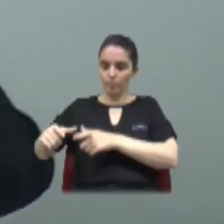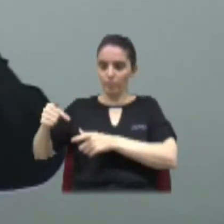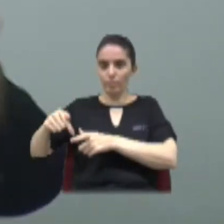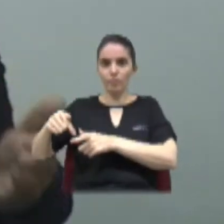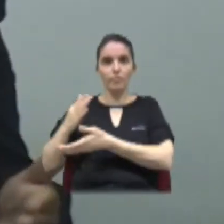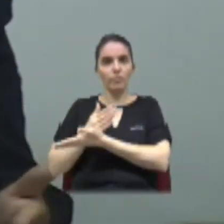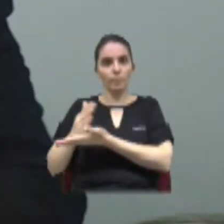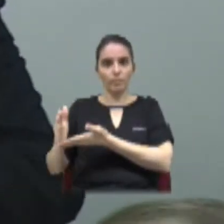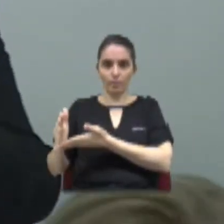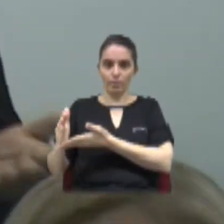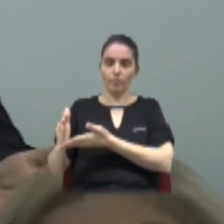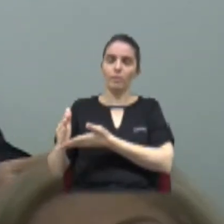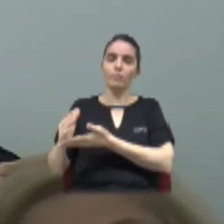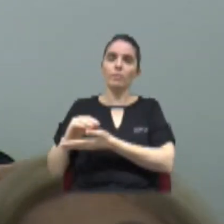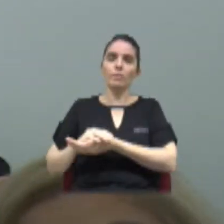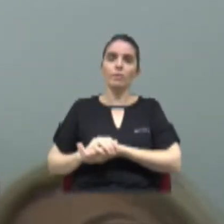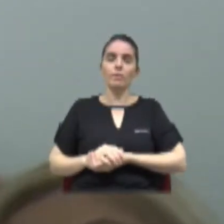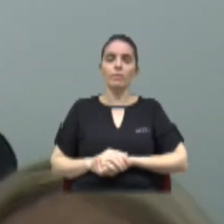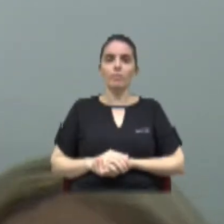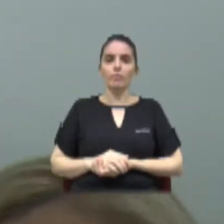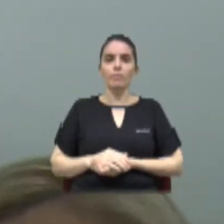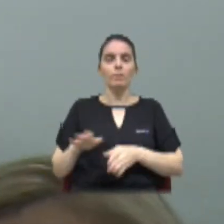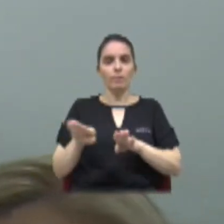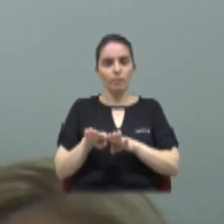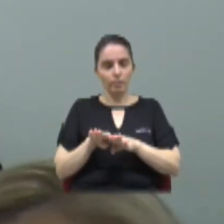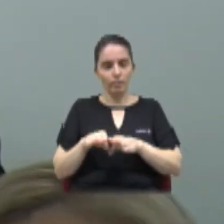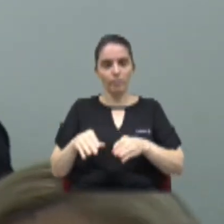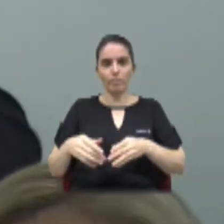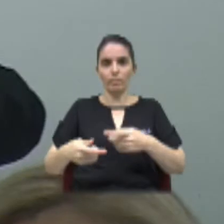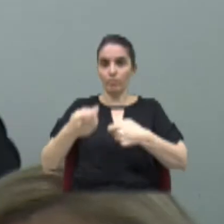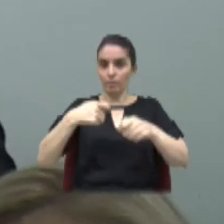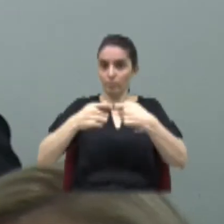empreendimento que tirou muitas famílias das